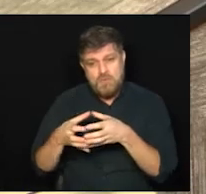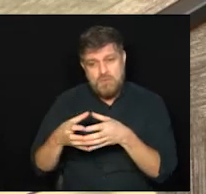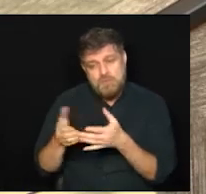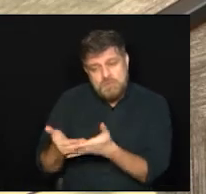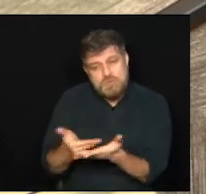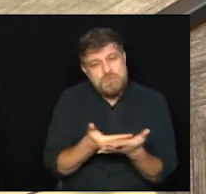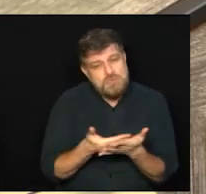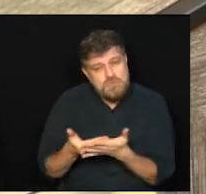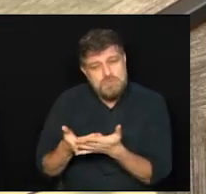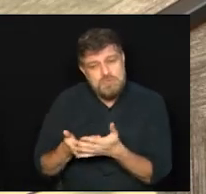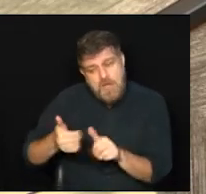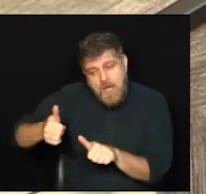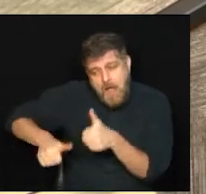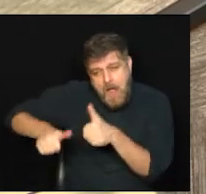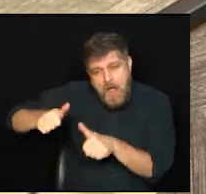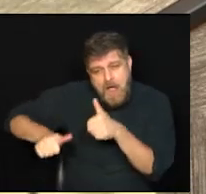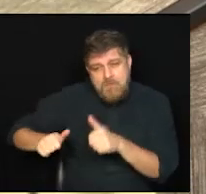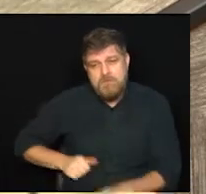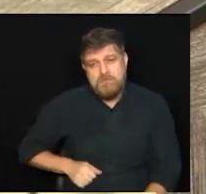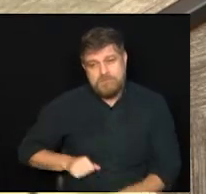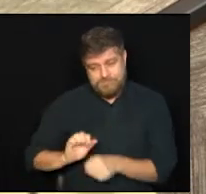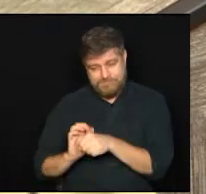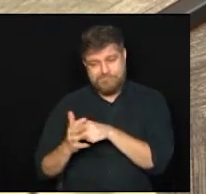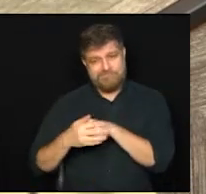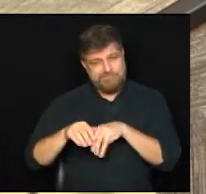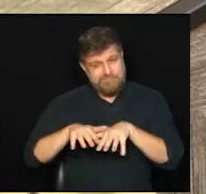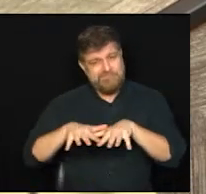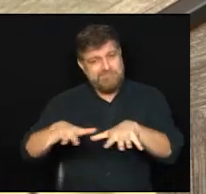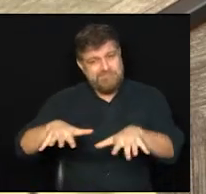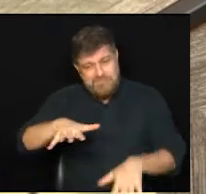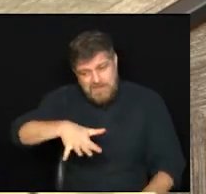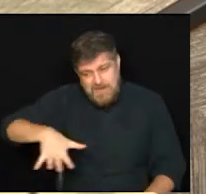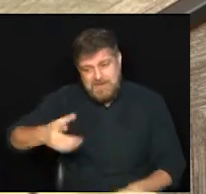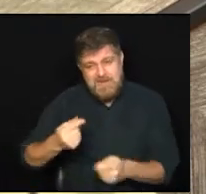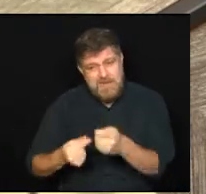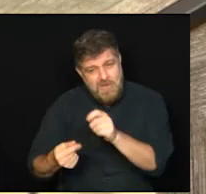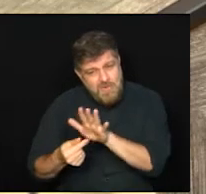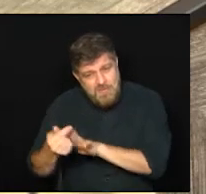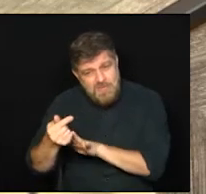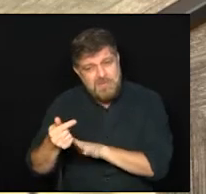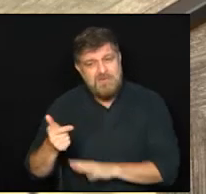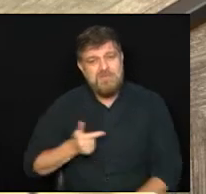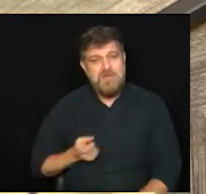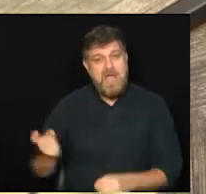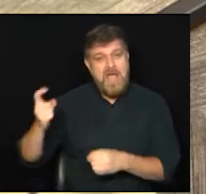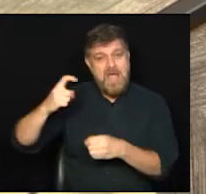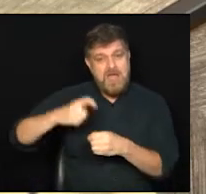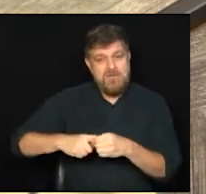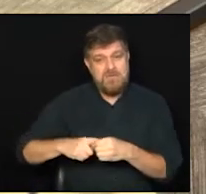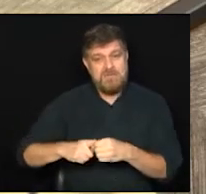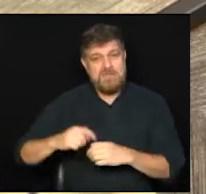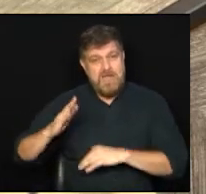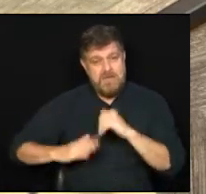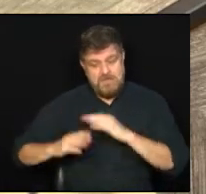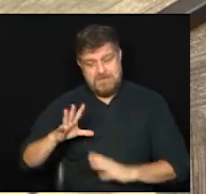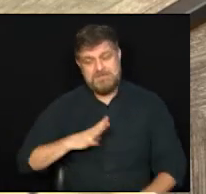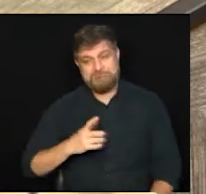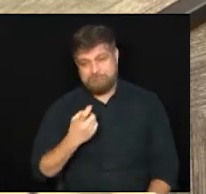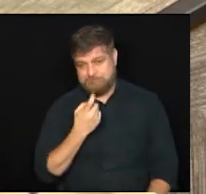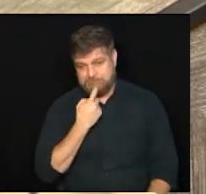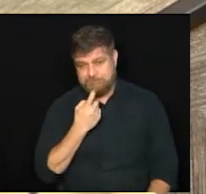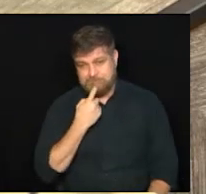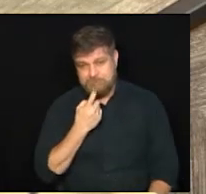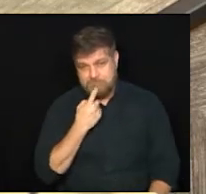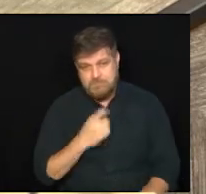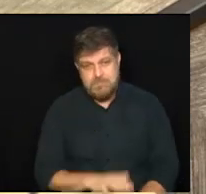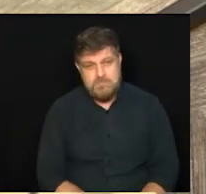Estudos, que analisou os impactos econômicos da pandemia de coronavírus e a retomada das atividades aqui no município de